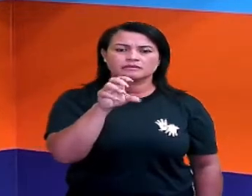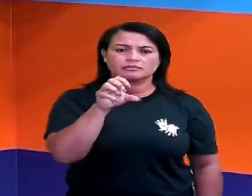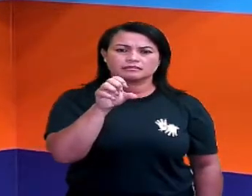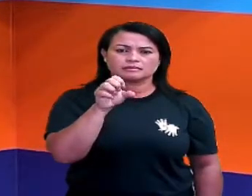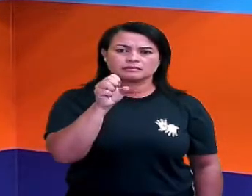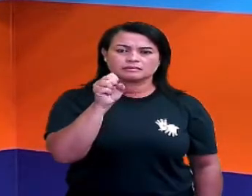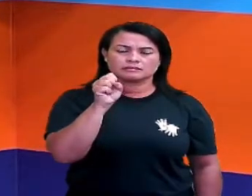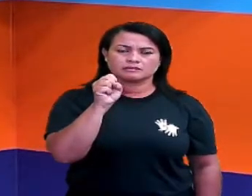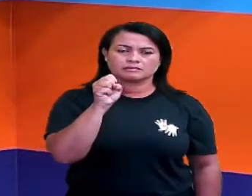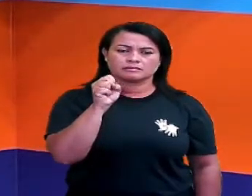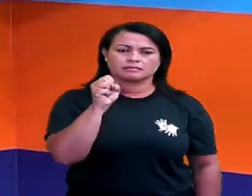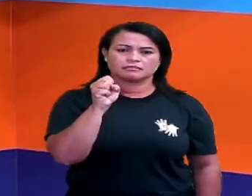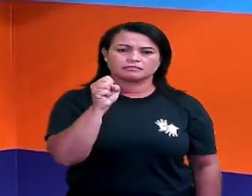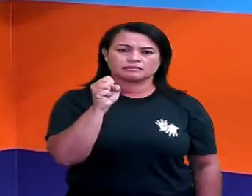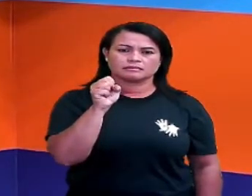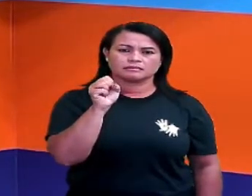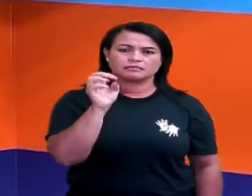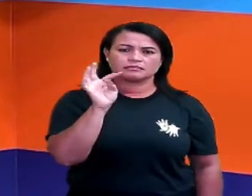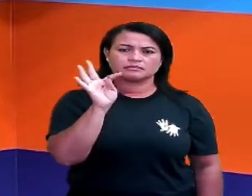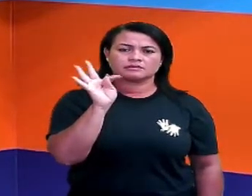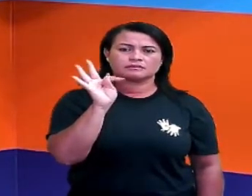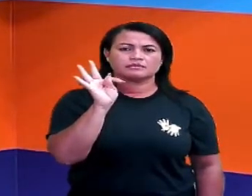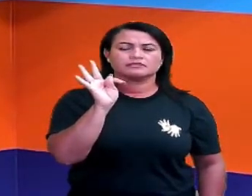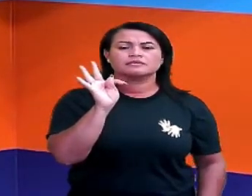R, S,